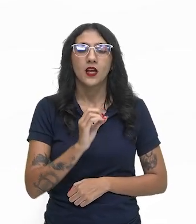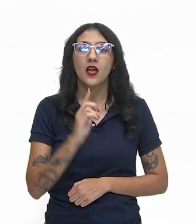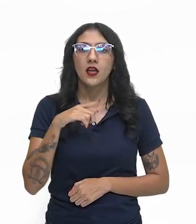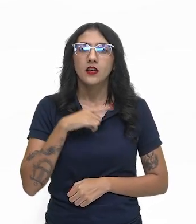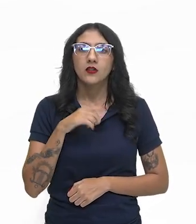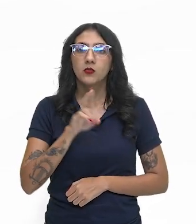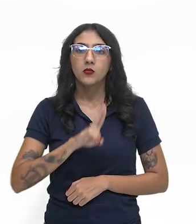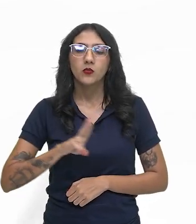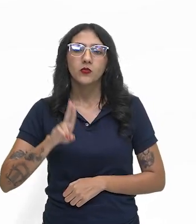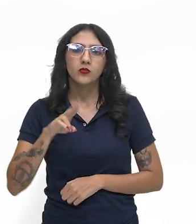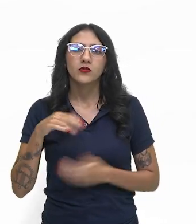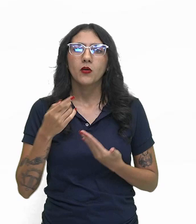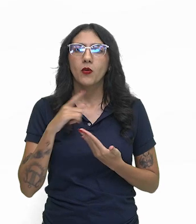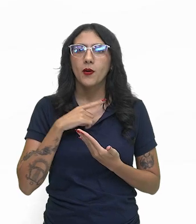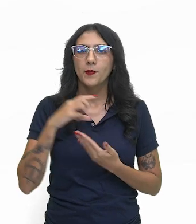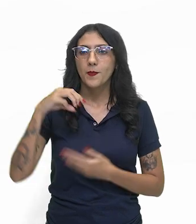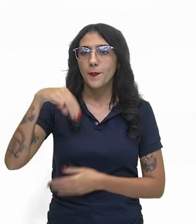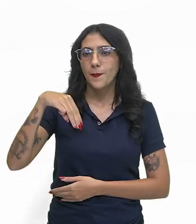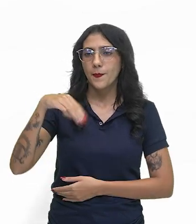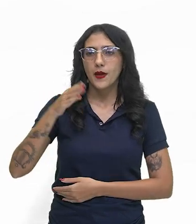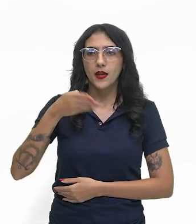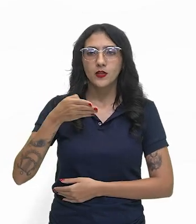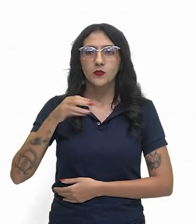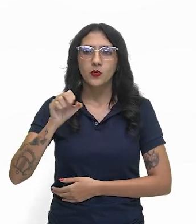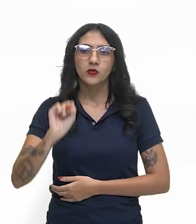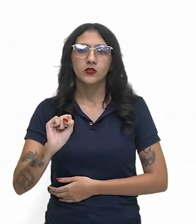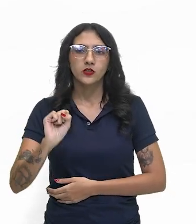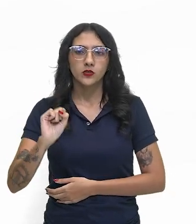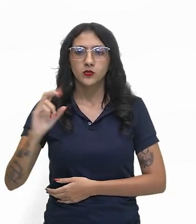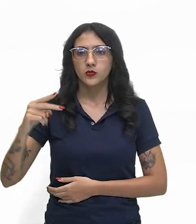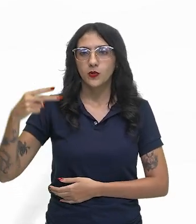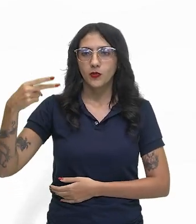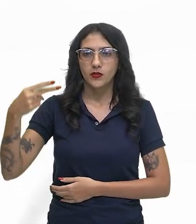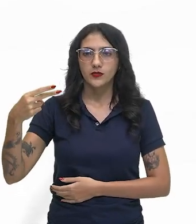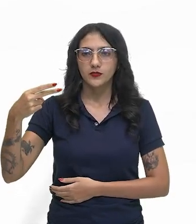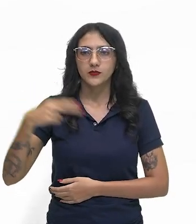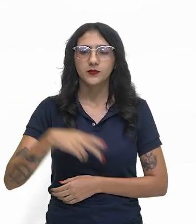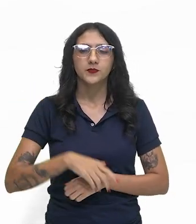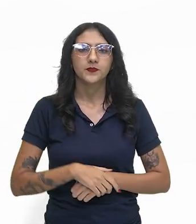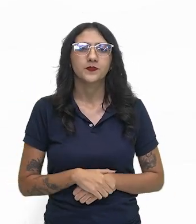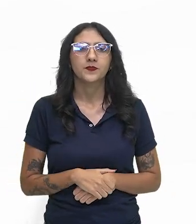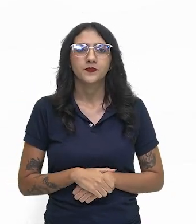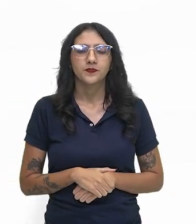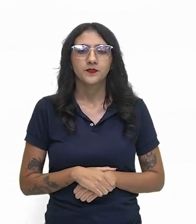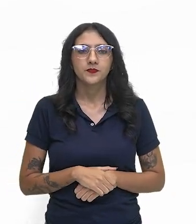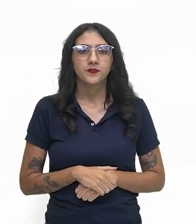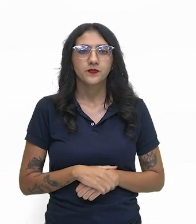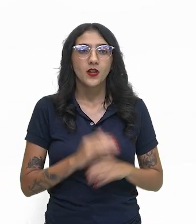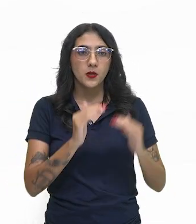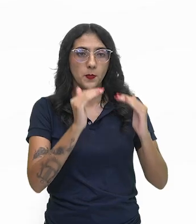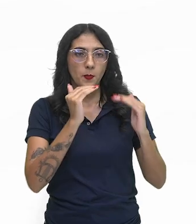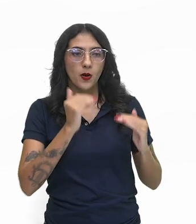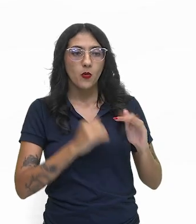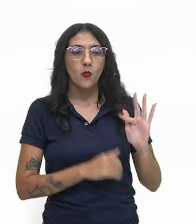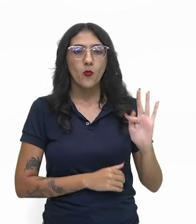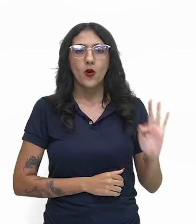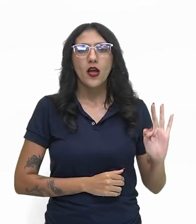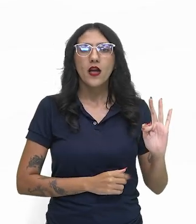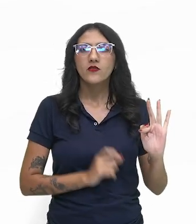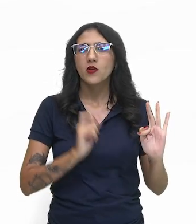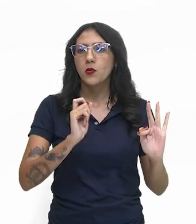sua unidade, metros por segundo ao quadrado. O F é o módulo da